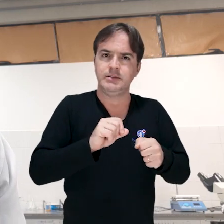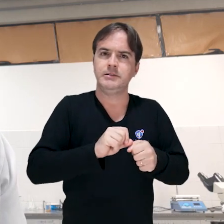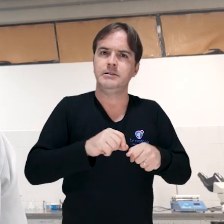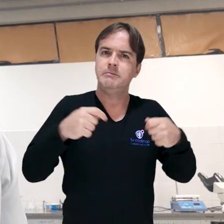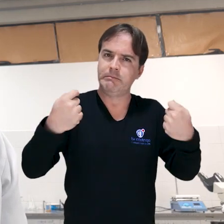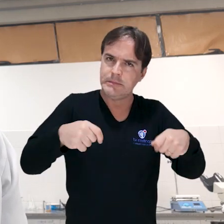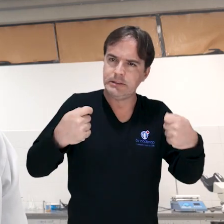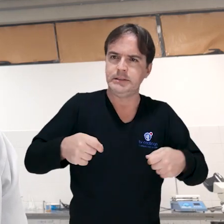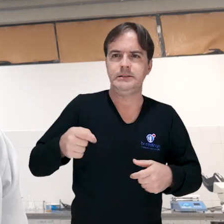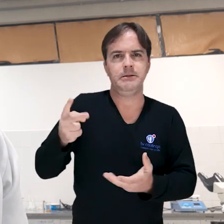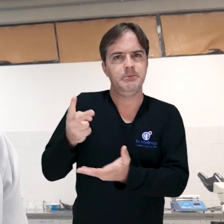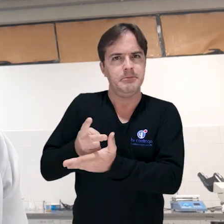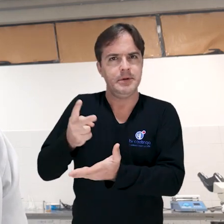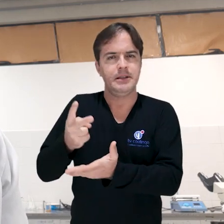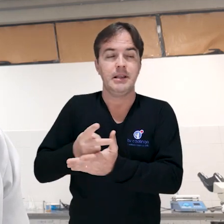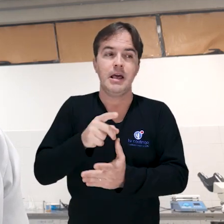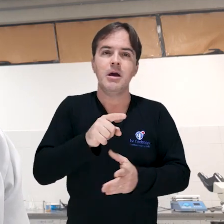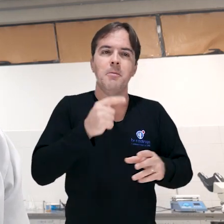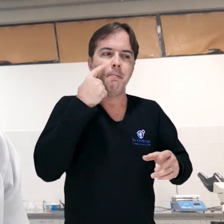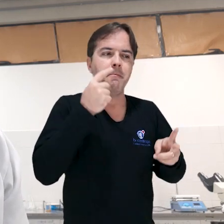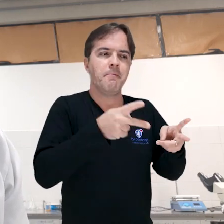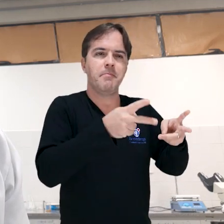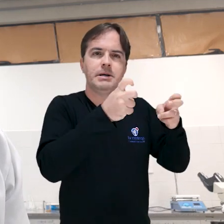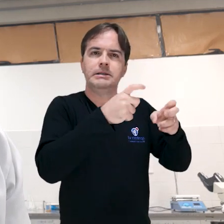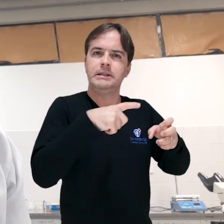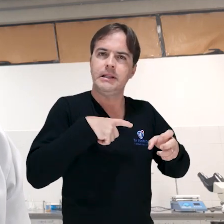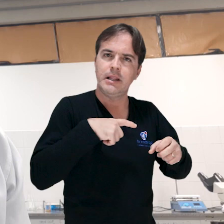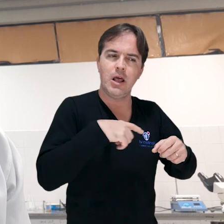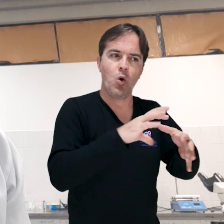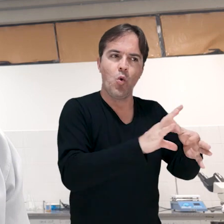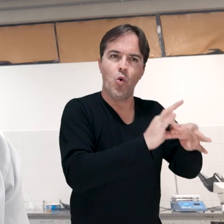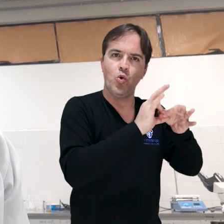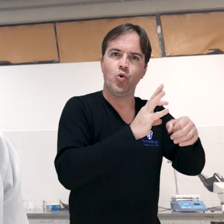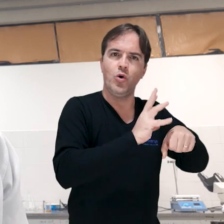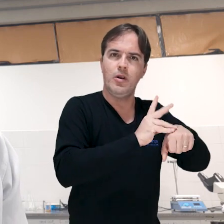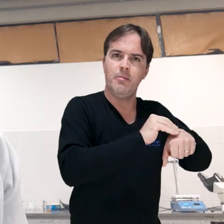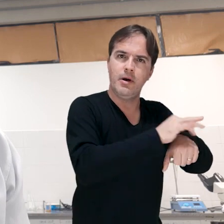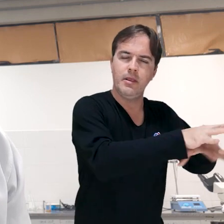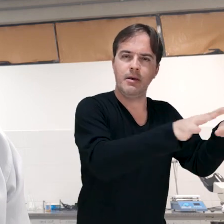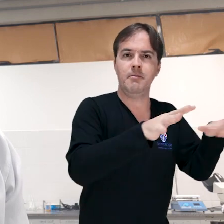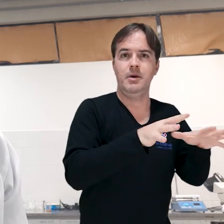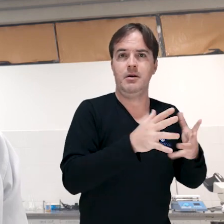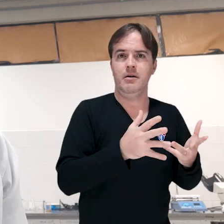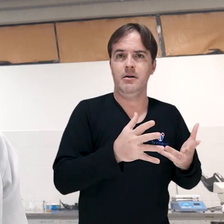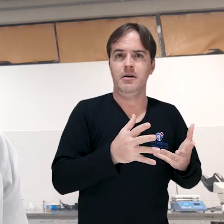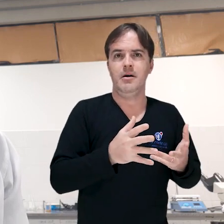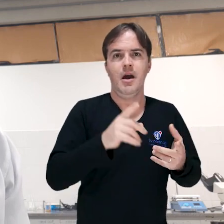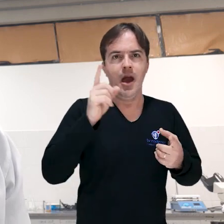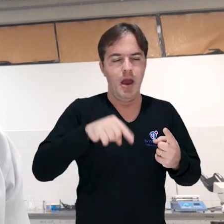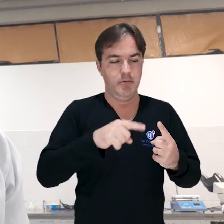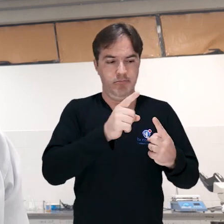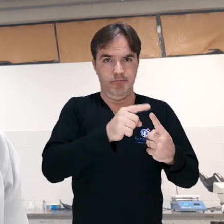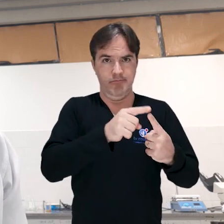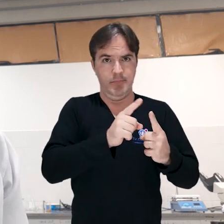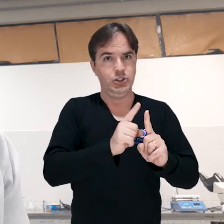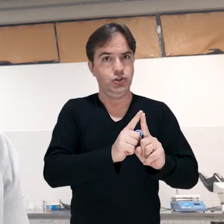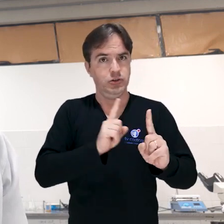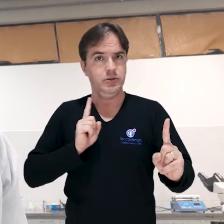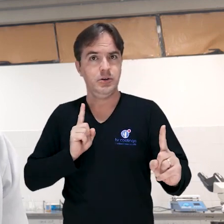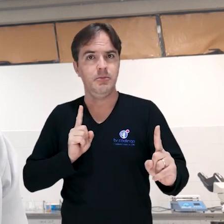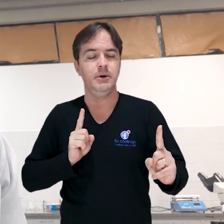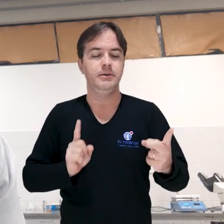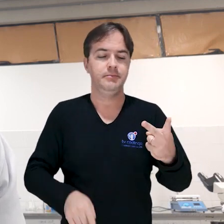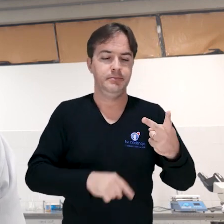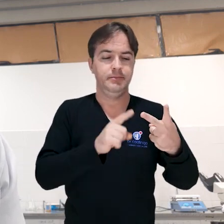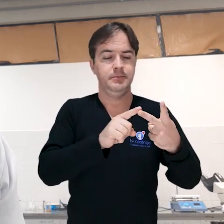evidências de controle do processo de pandemia ao qual nós estamos submetidos, que são distanciamento social, o